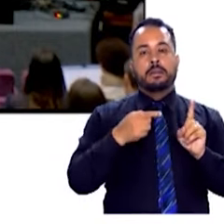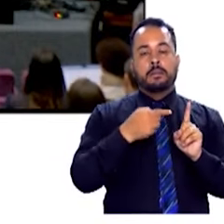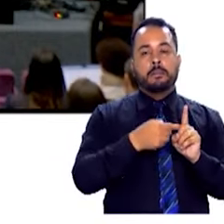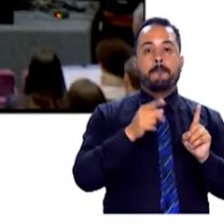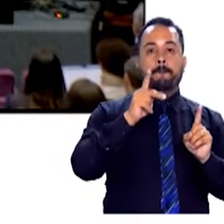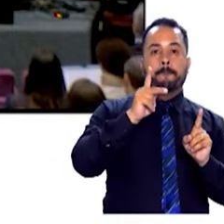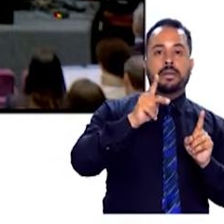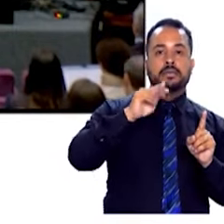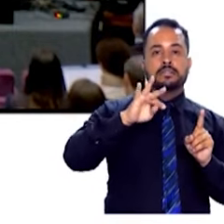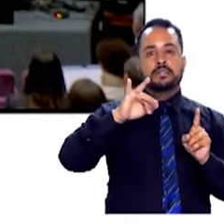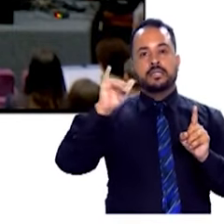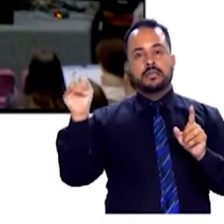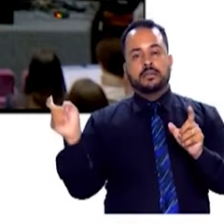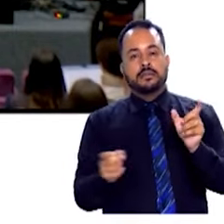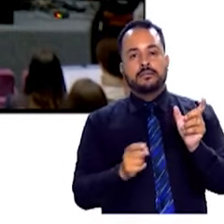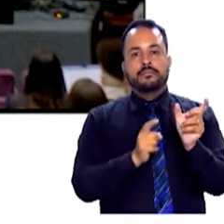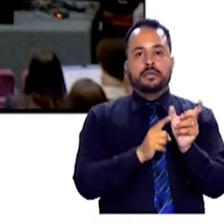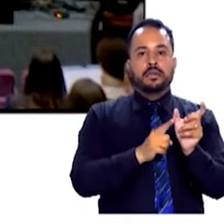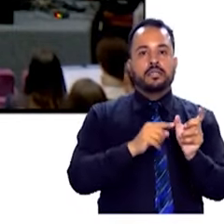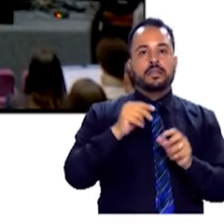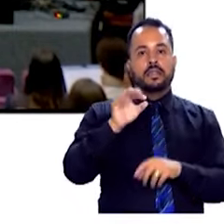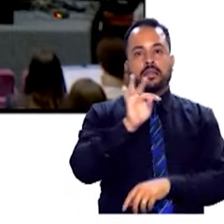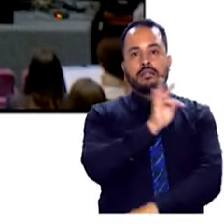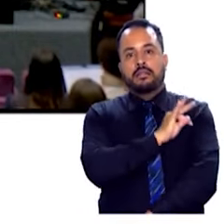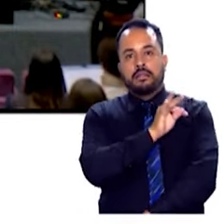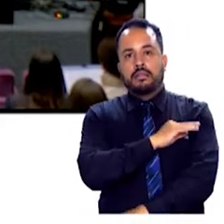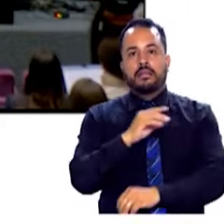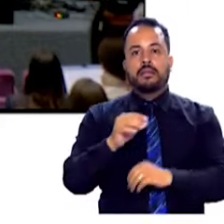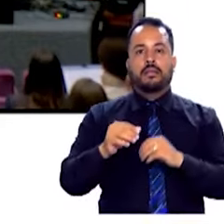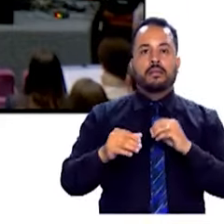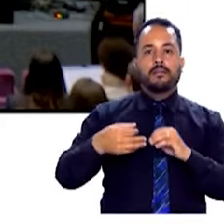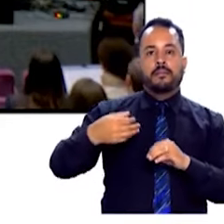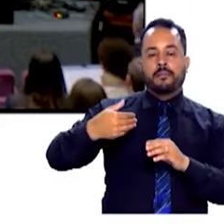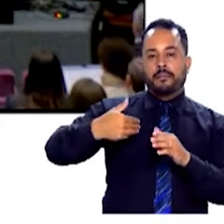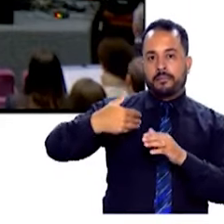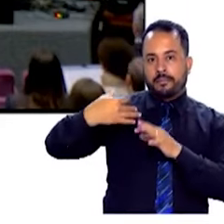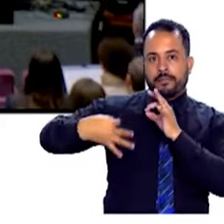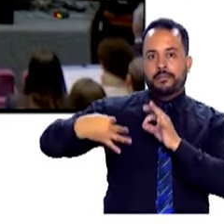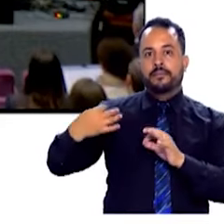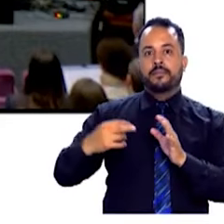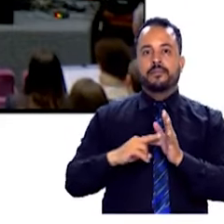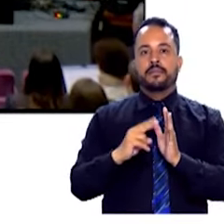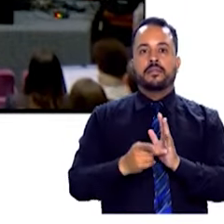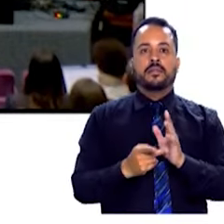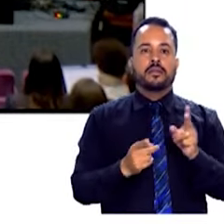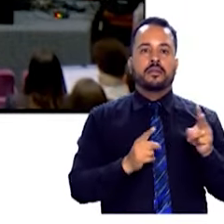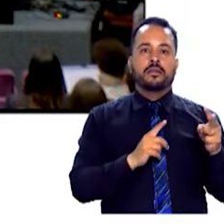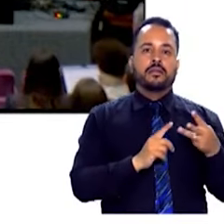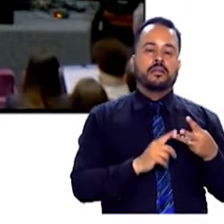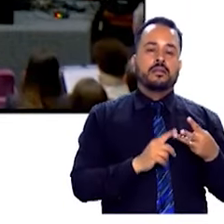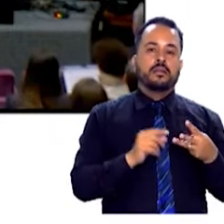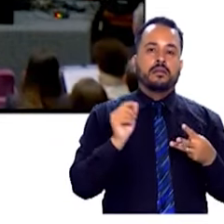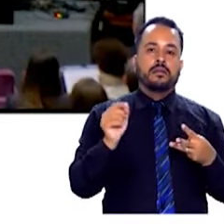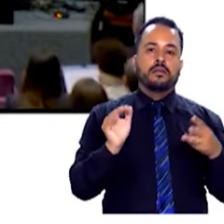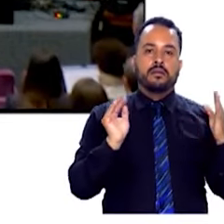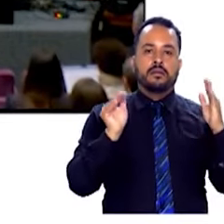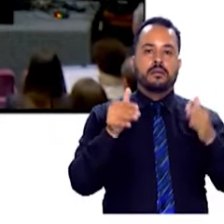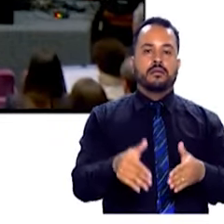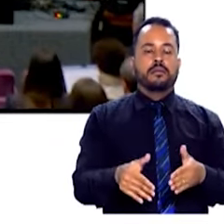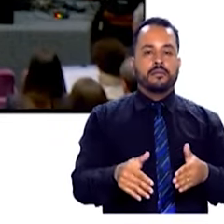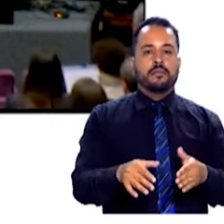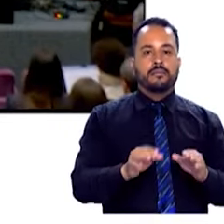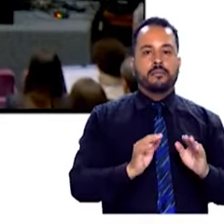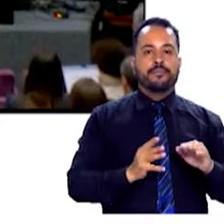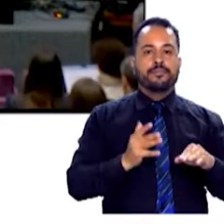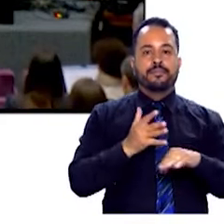de eh de produção de direito em terceiro lugar eu gostaria daí falar Mais especificamente sobre o modo de acesso com o